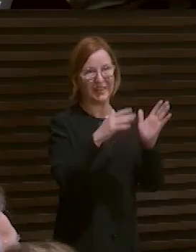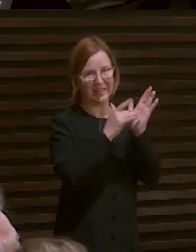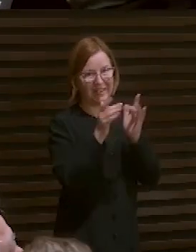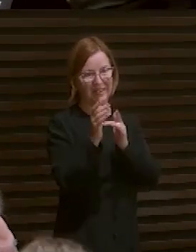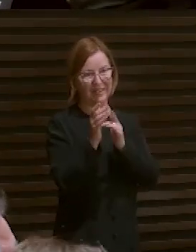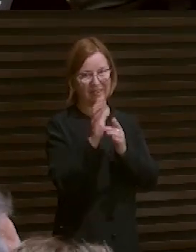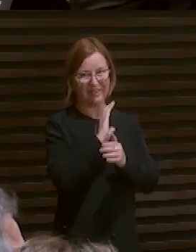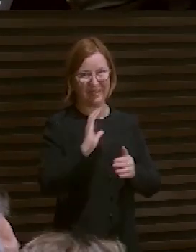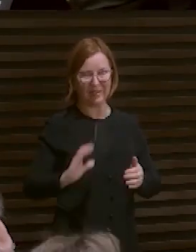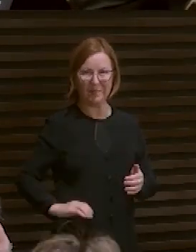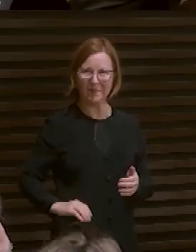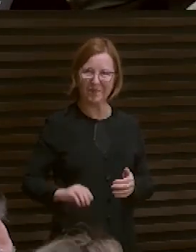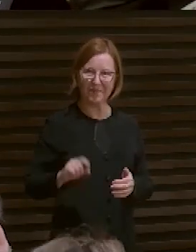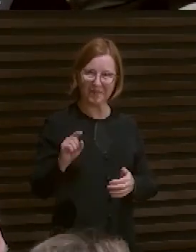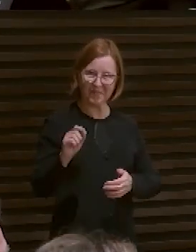meu bichinho?